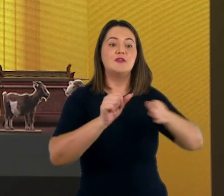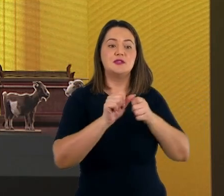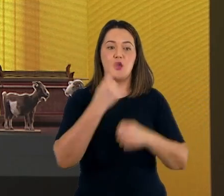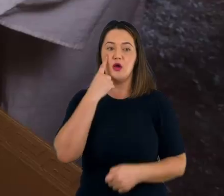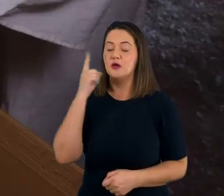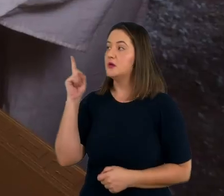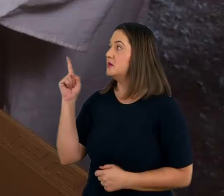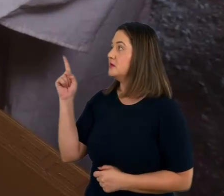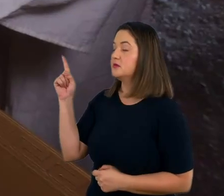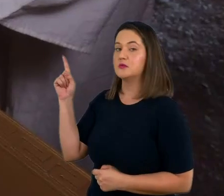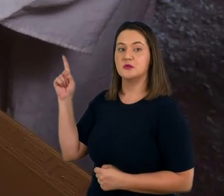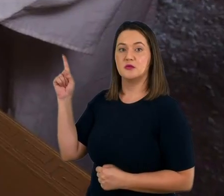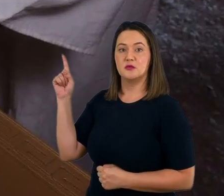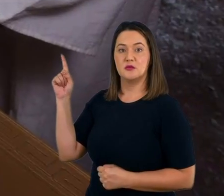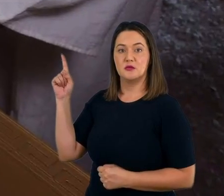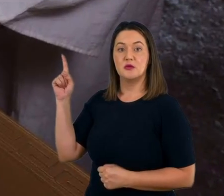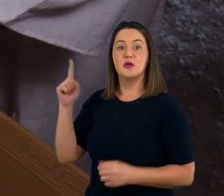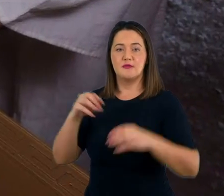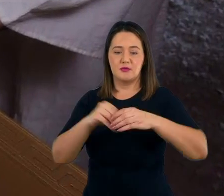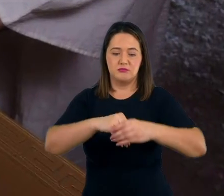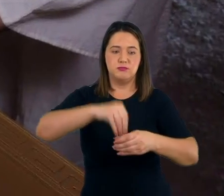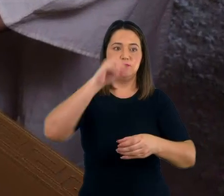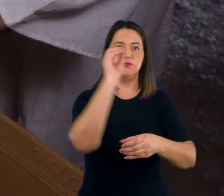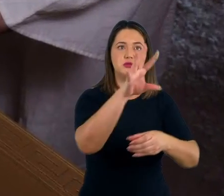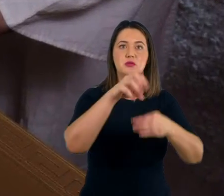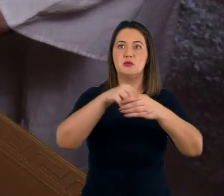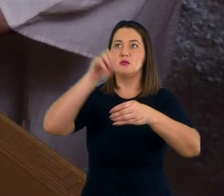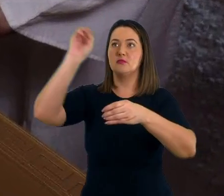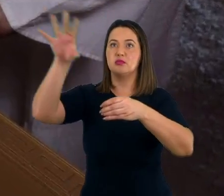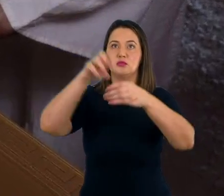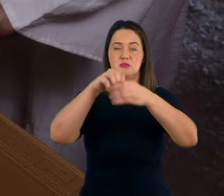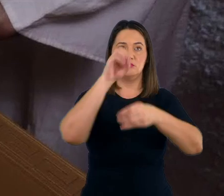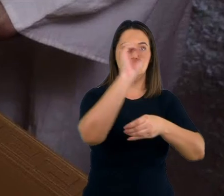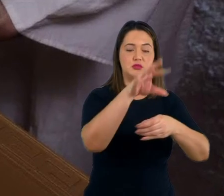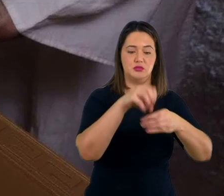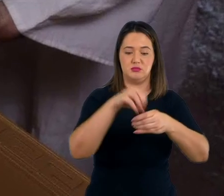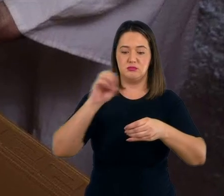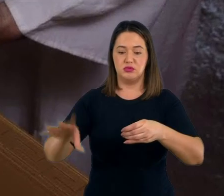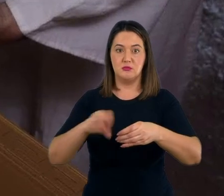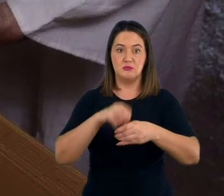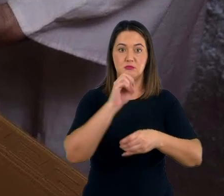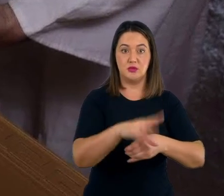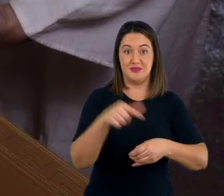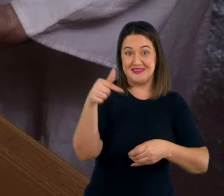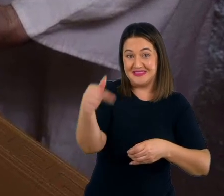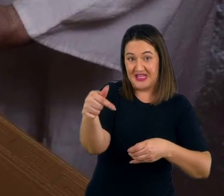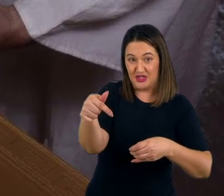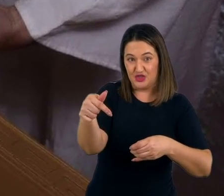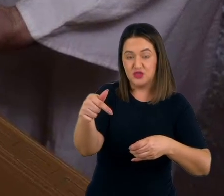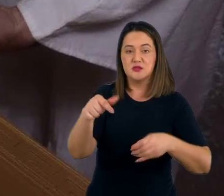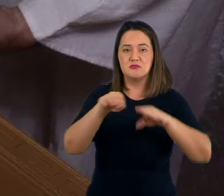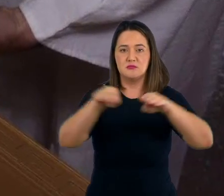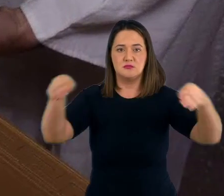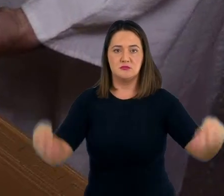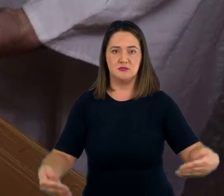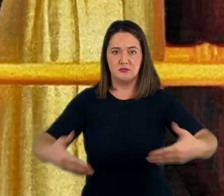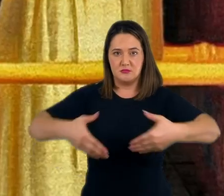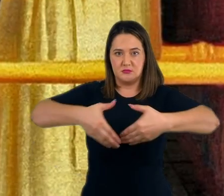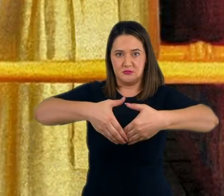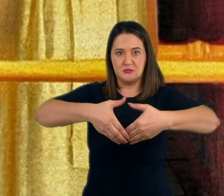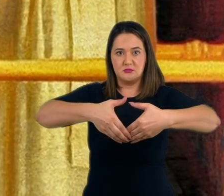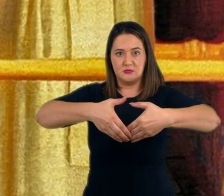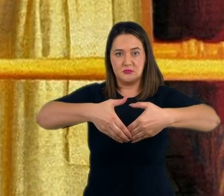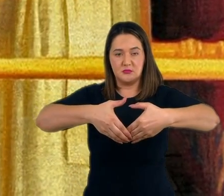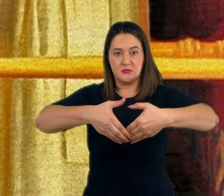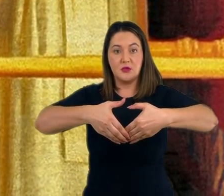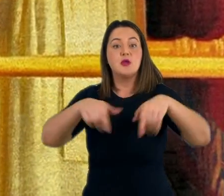novilho. Ele aspergia o sangue do novilho 7 vezes sobre a tampa do propiciatório que ficava sobre a